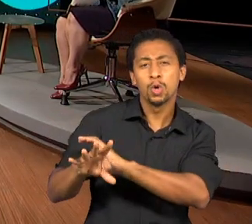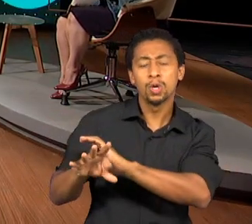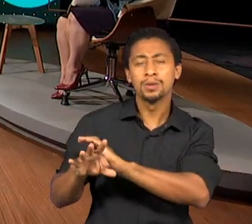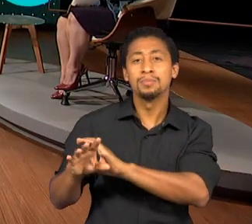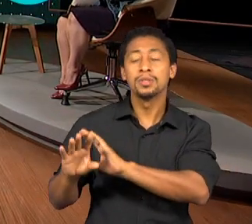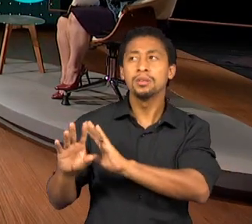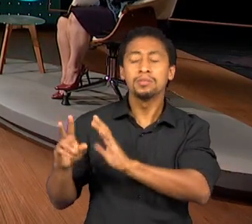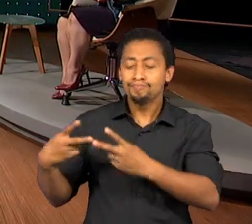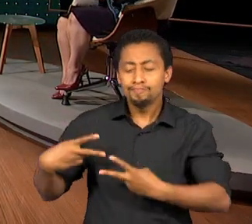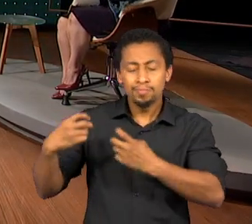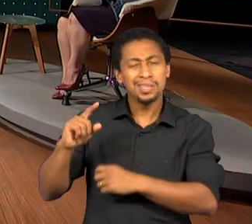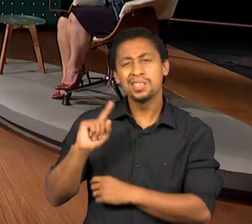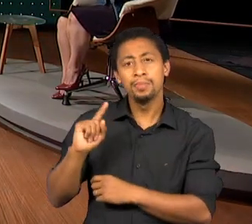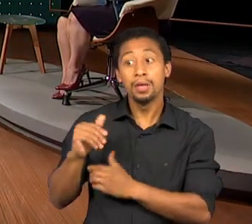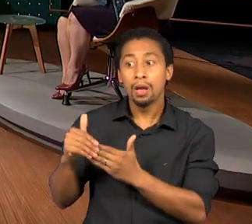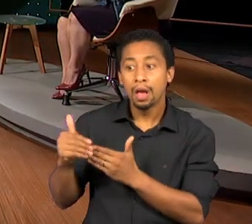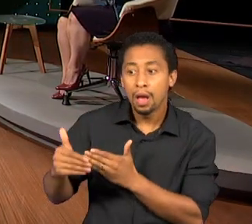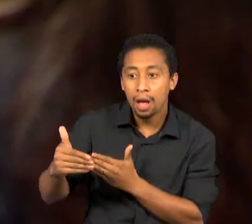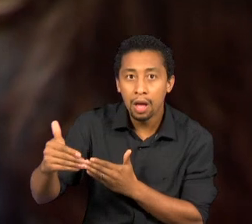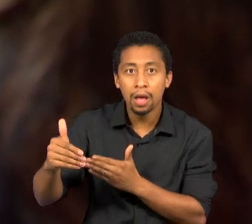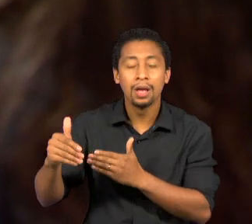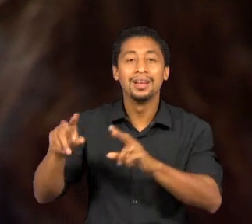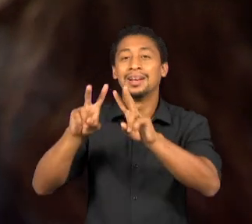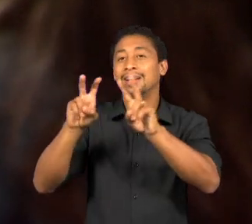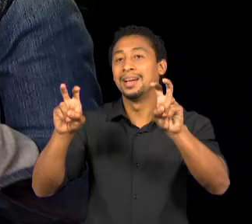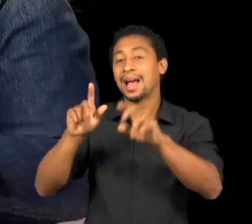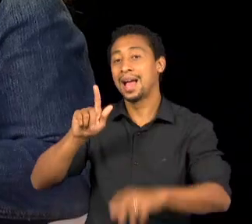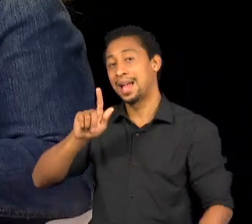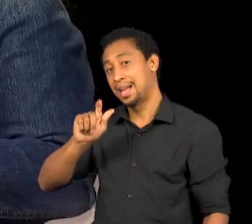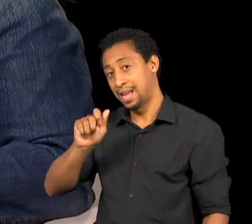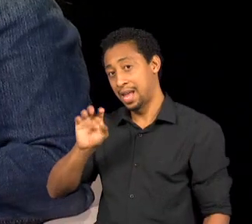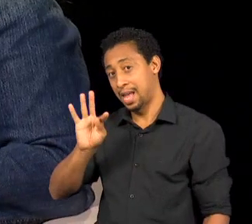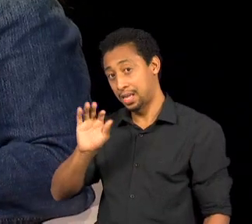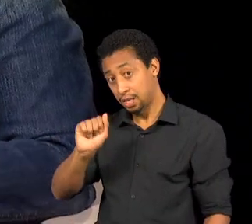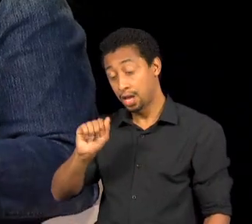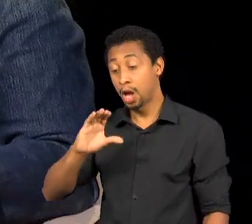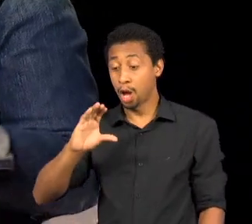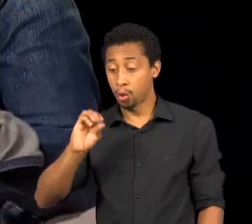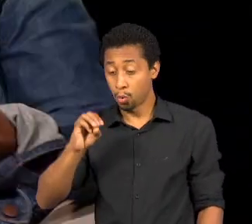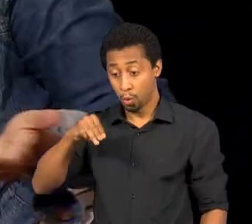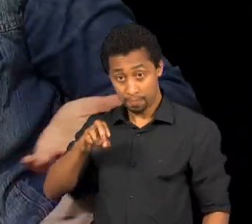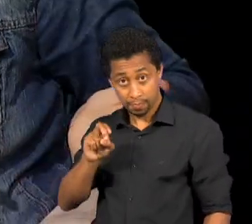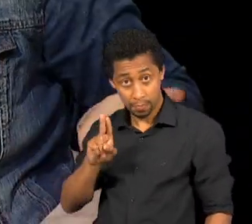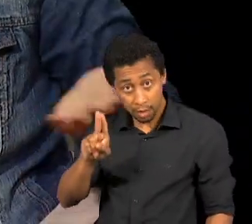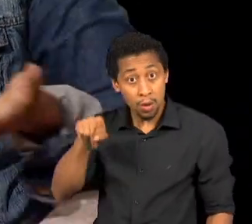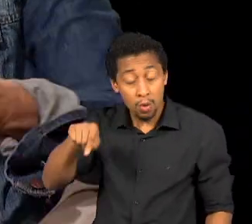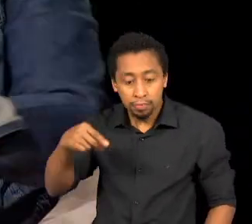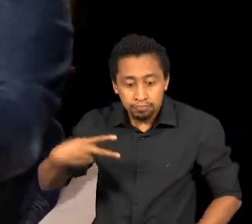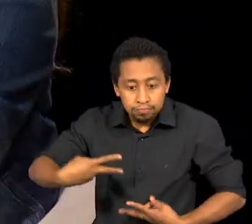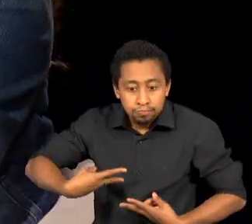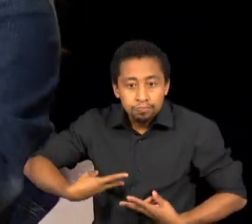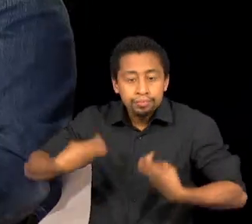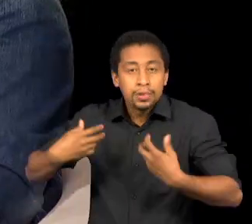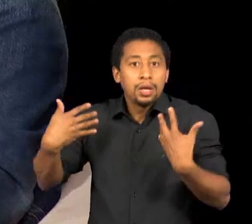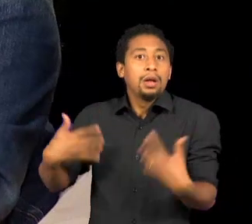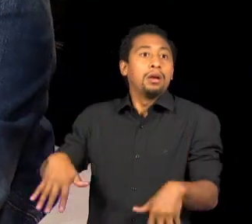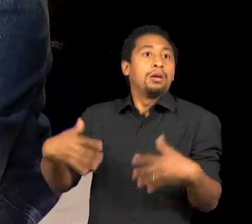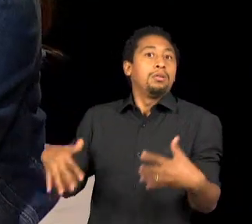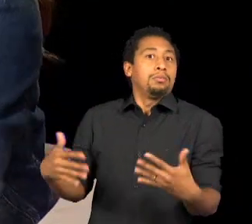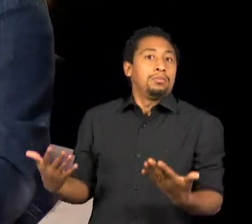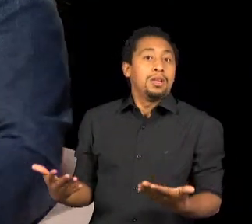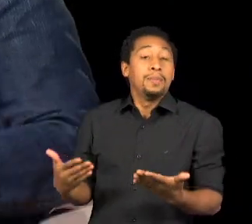Gata Comeu. Eu dava autógrafos, mas eu não tinha ideia do sucesso que ela estava sendo naquele